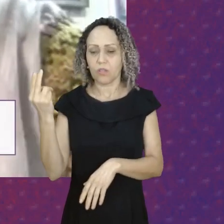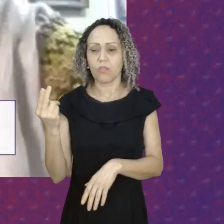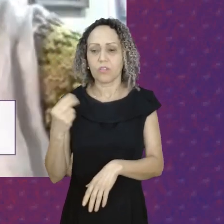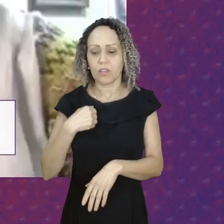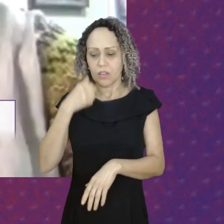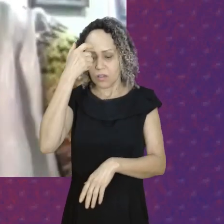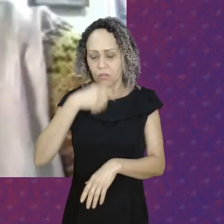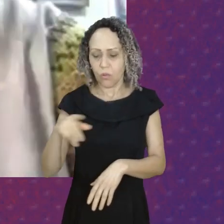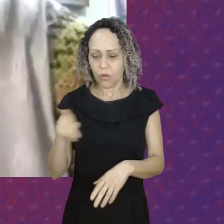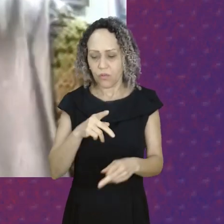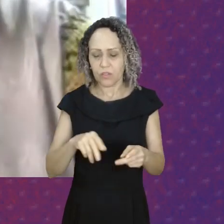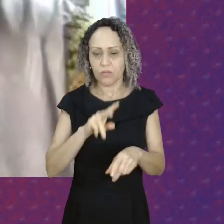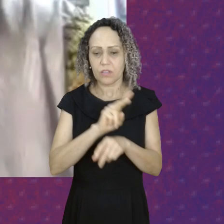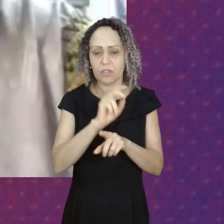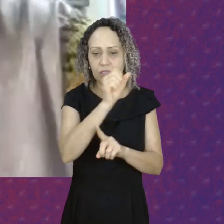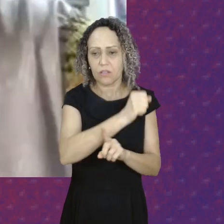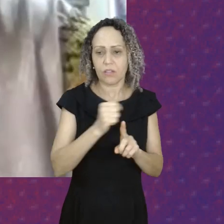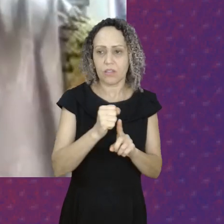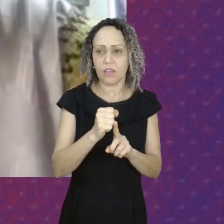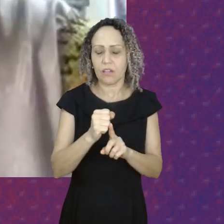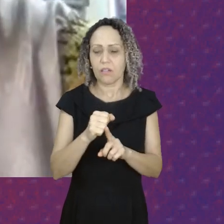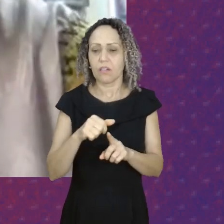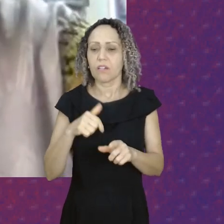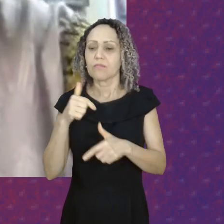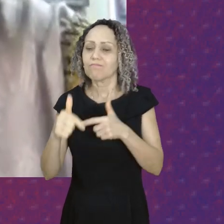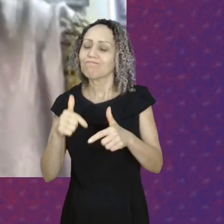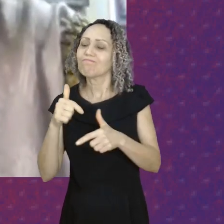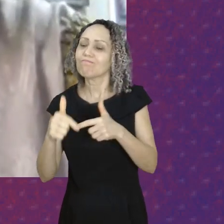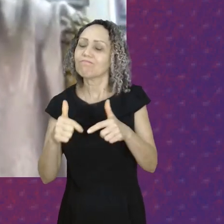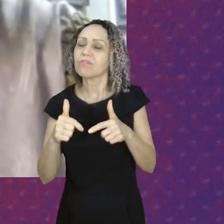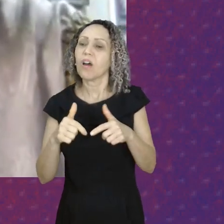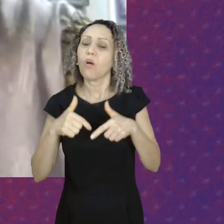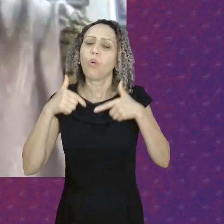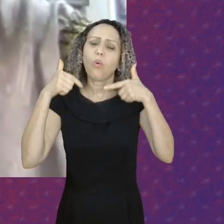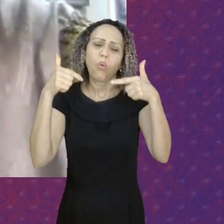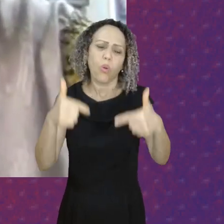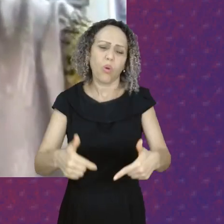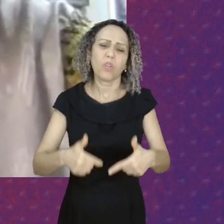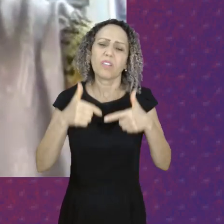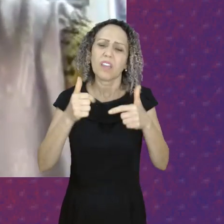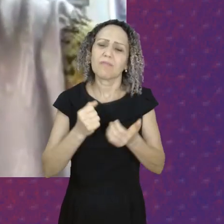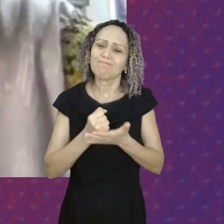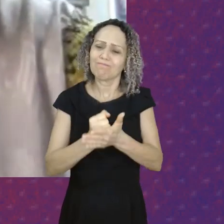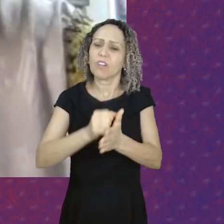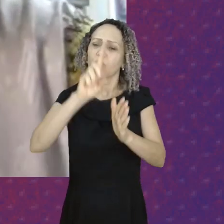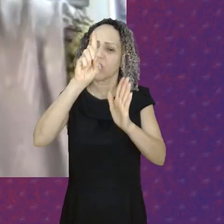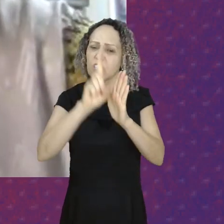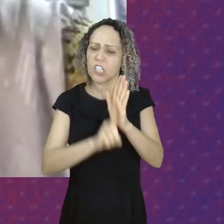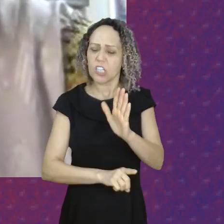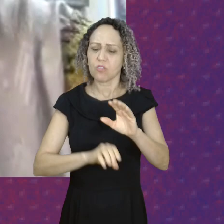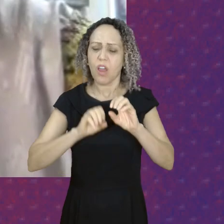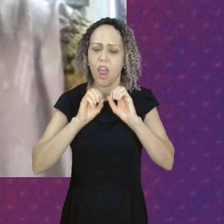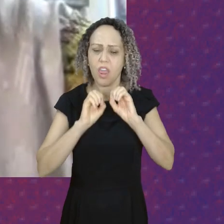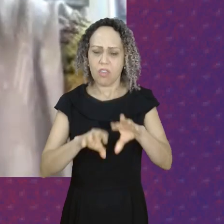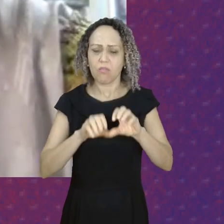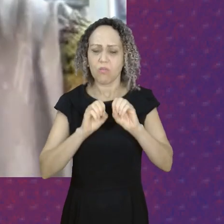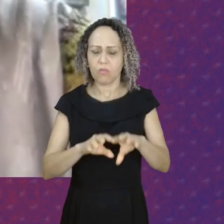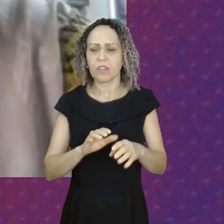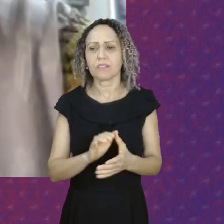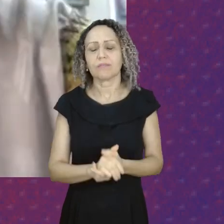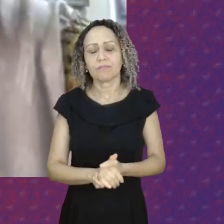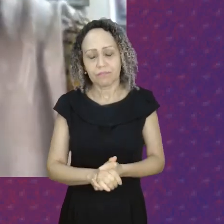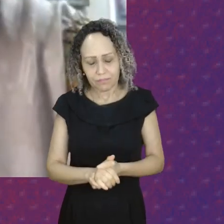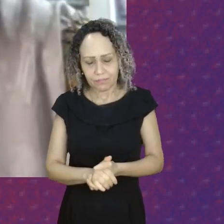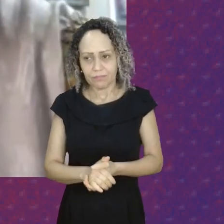sou assistente social, atuo há muitos anos na luta pelo direito à educação e